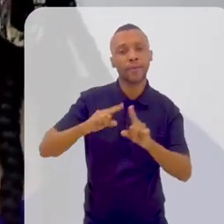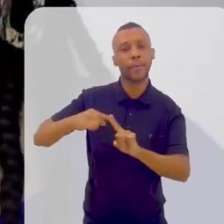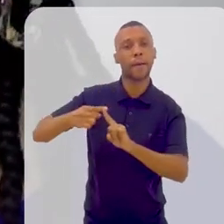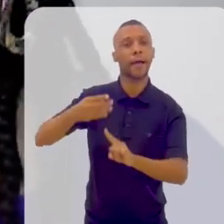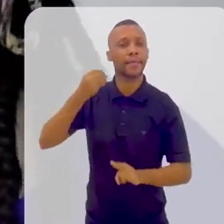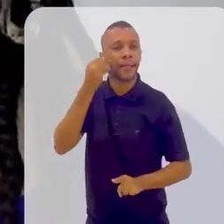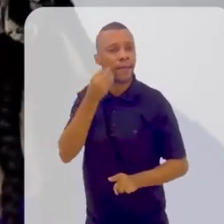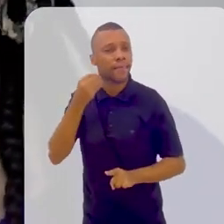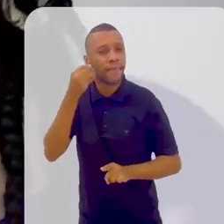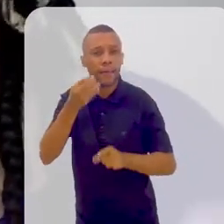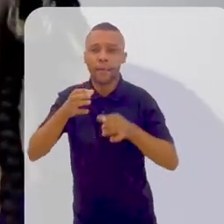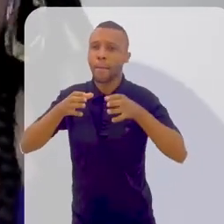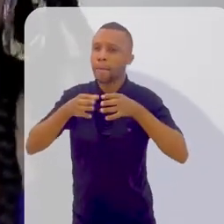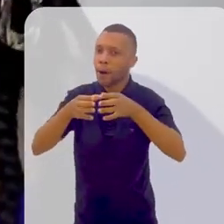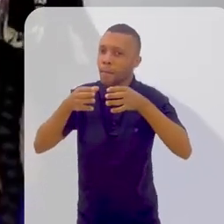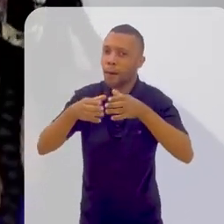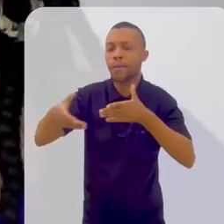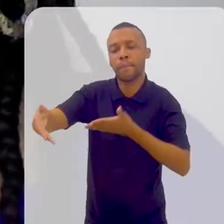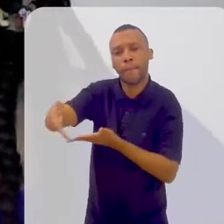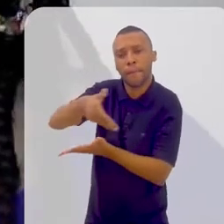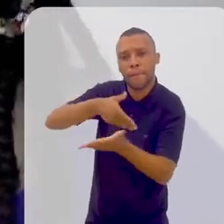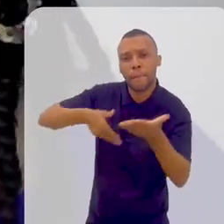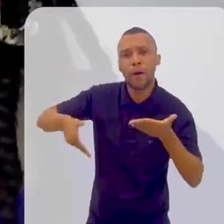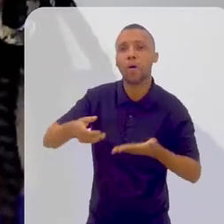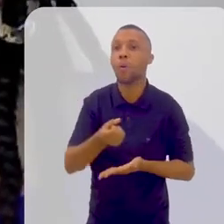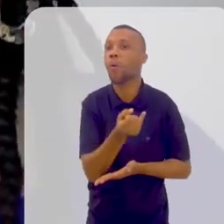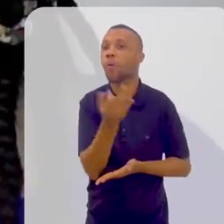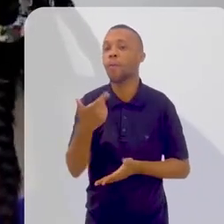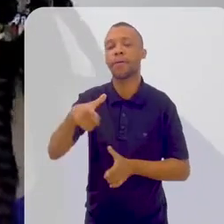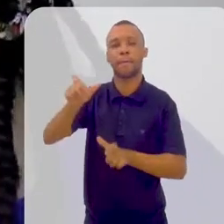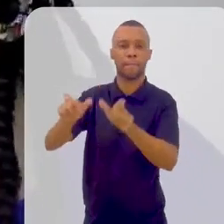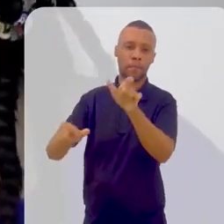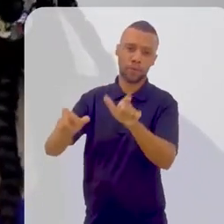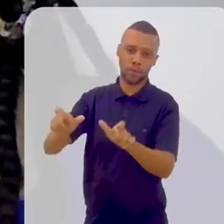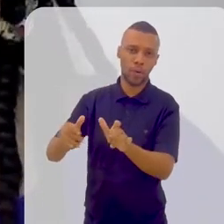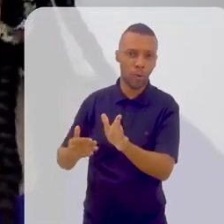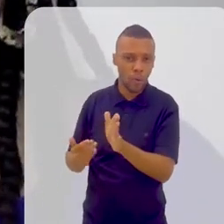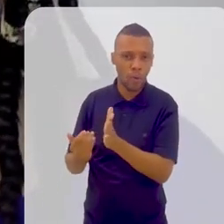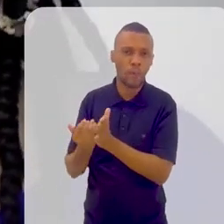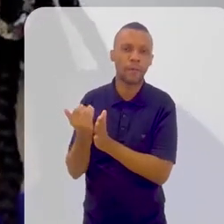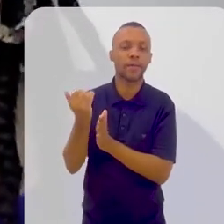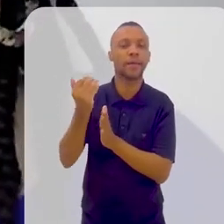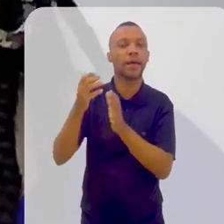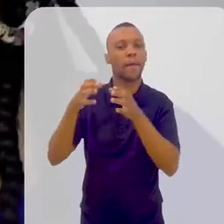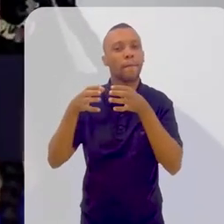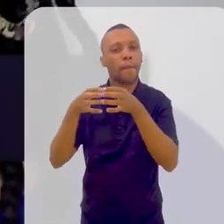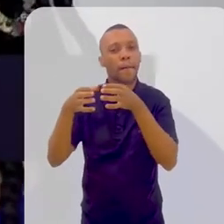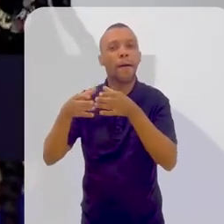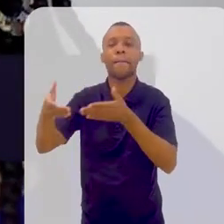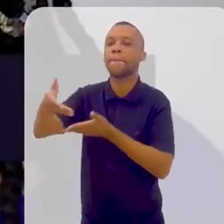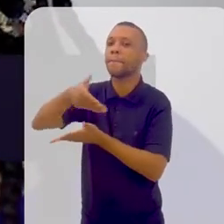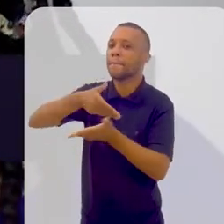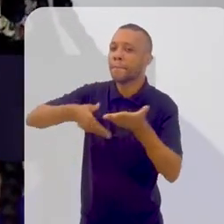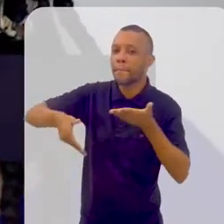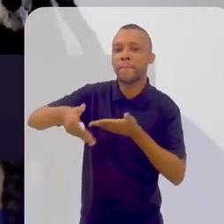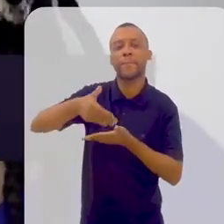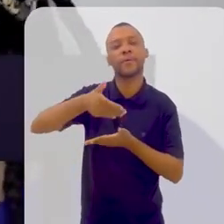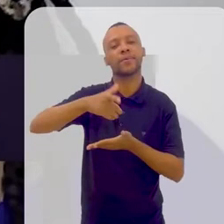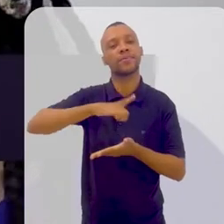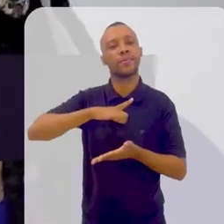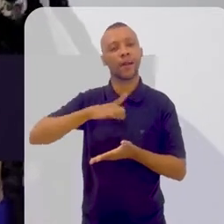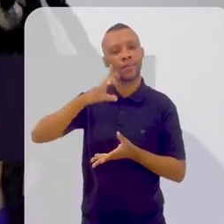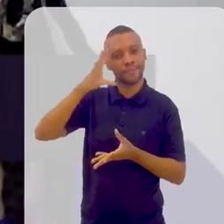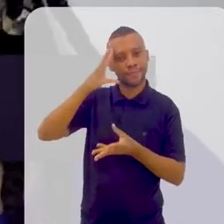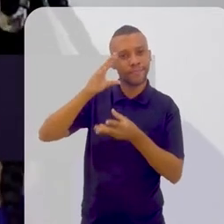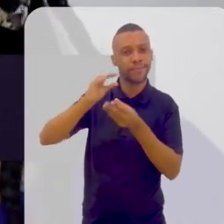E das vivências e conviver com algumas pessoas. Eu comecei a conviver com pessoas que